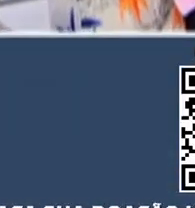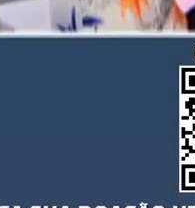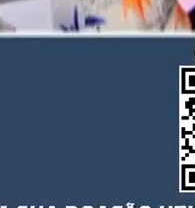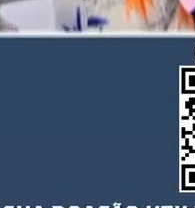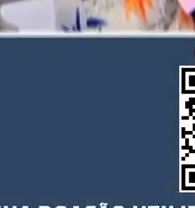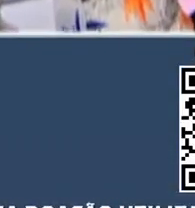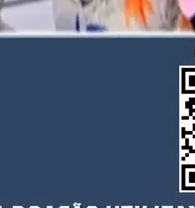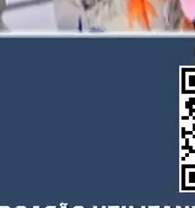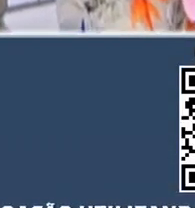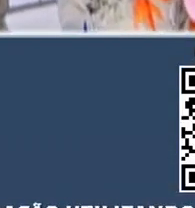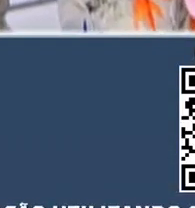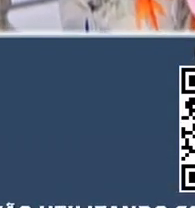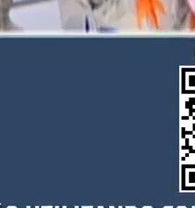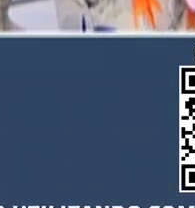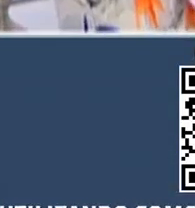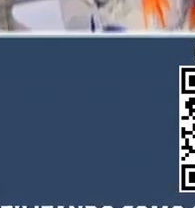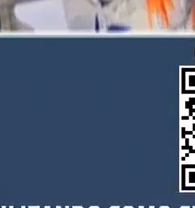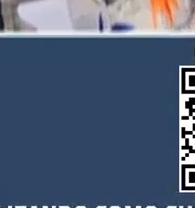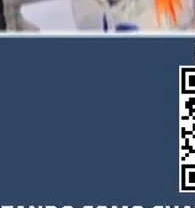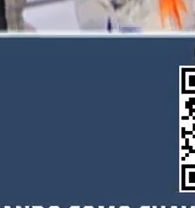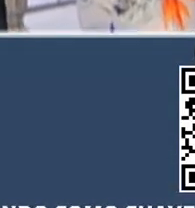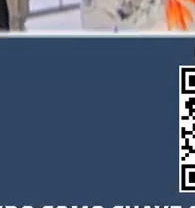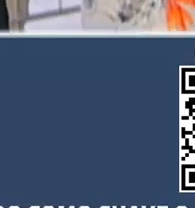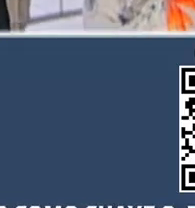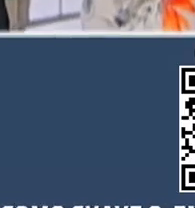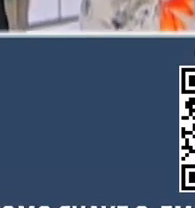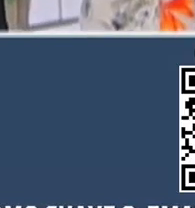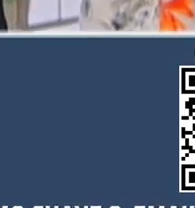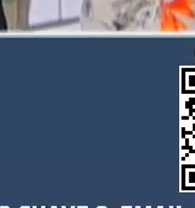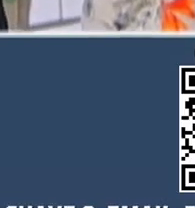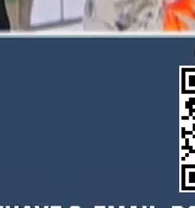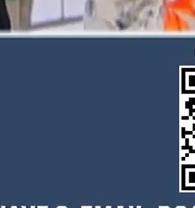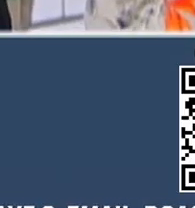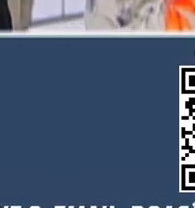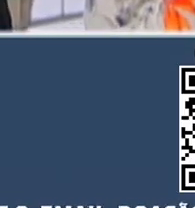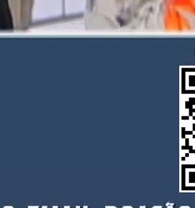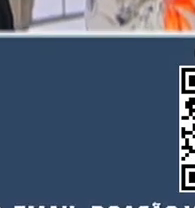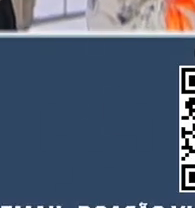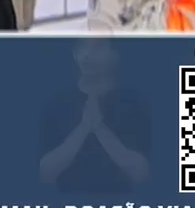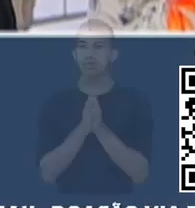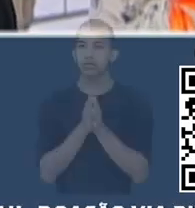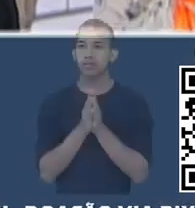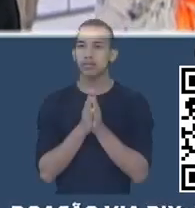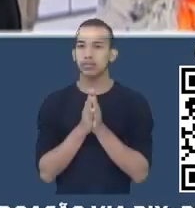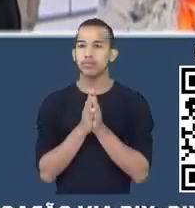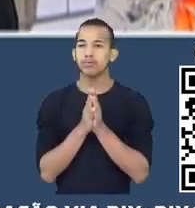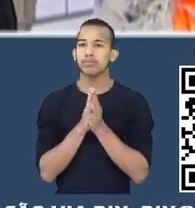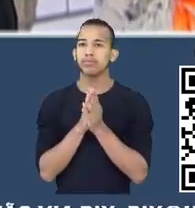barriga. Aí o médico começou empurrando assim, a barriga para poder a criança descer de novo. E aí, quando a criança